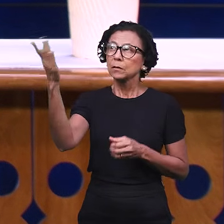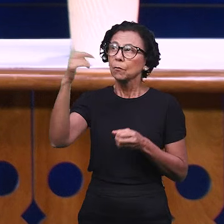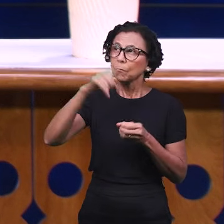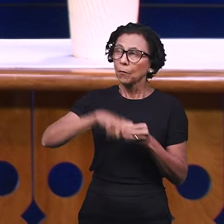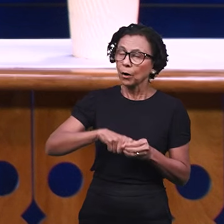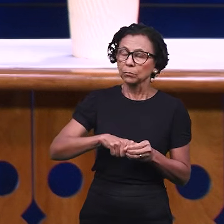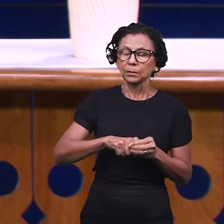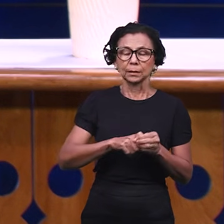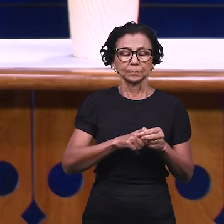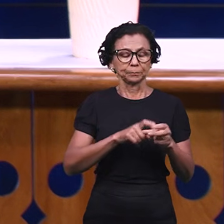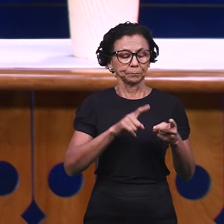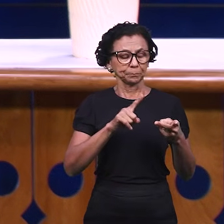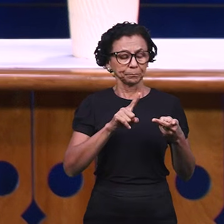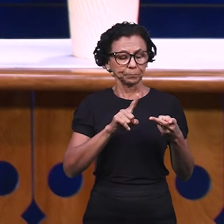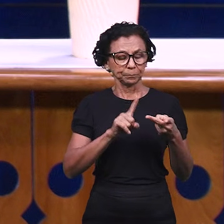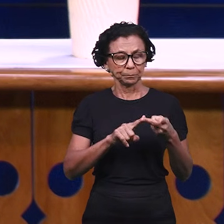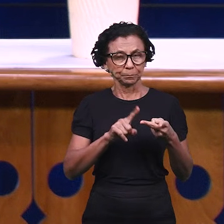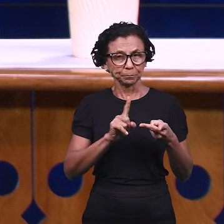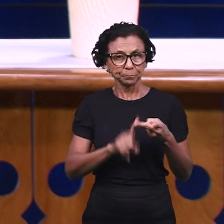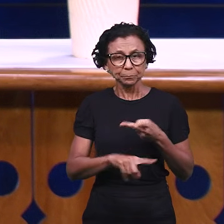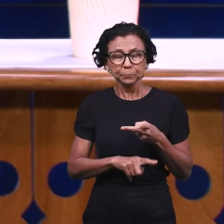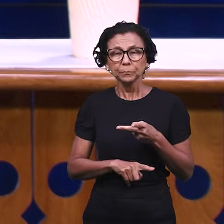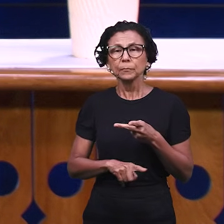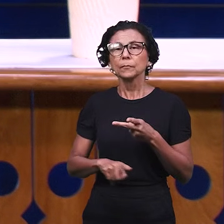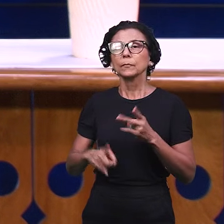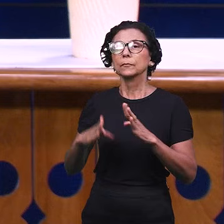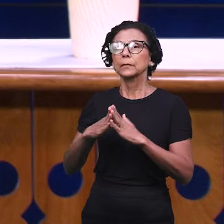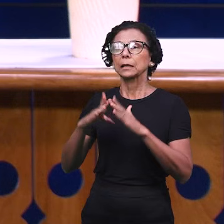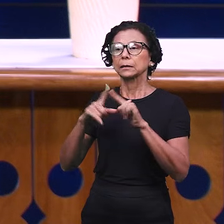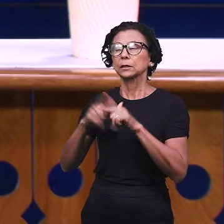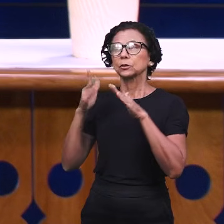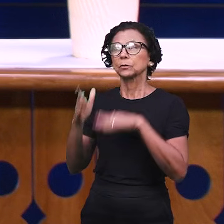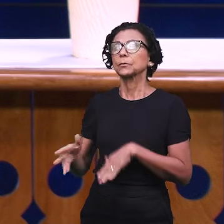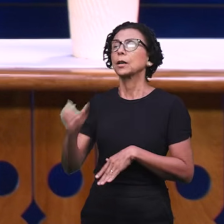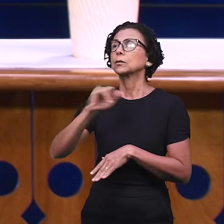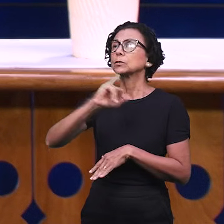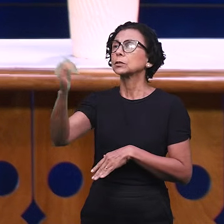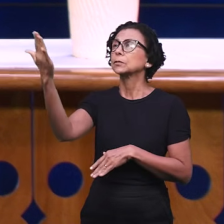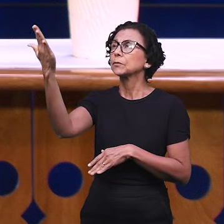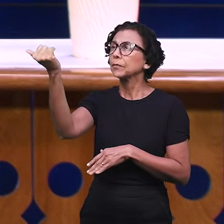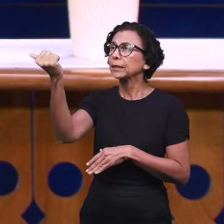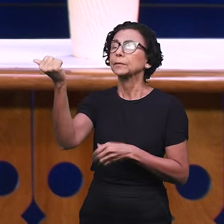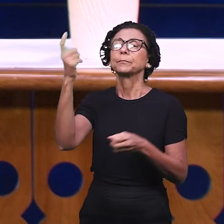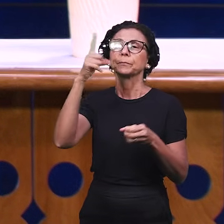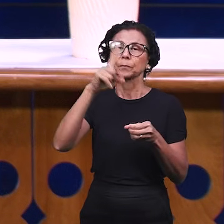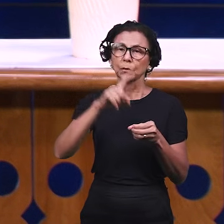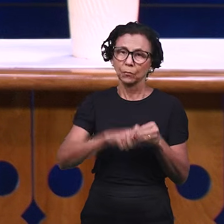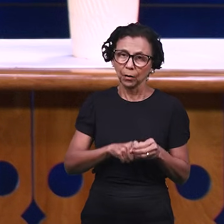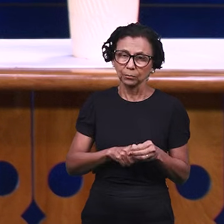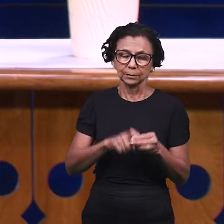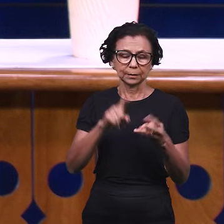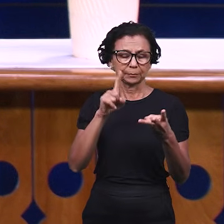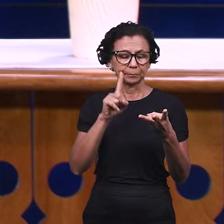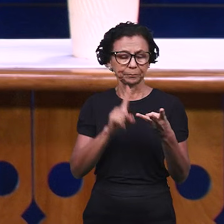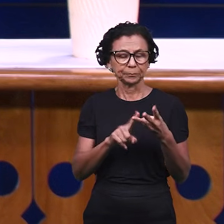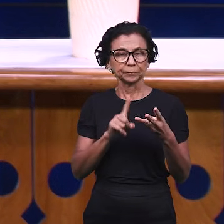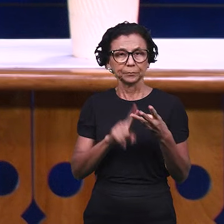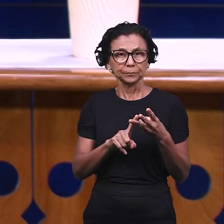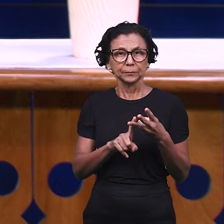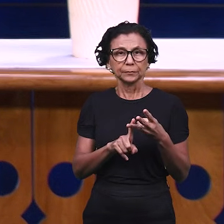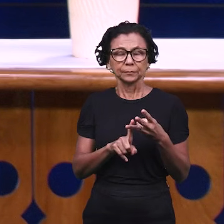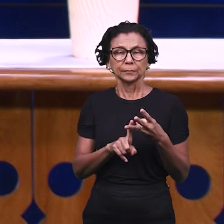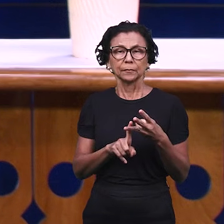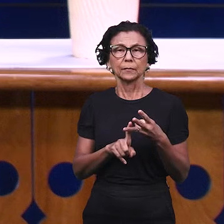só, o Senhor Jesus preparou uma igreja através do seu Espírito Santo, o Senhor mostrou toda a sua vontade, o